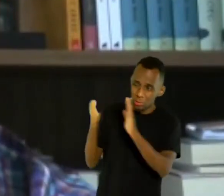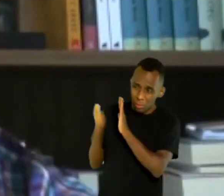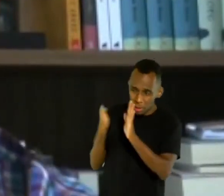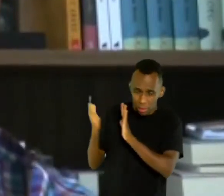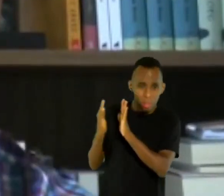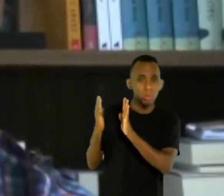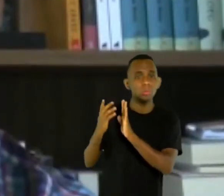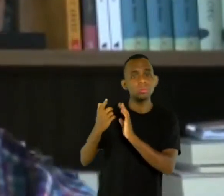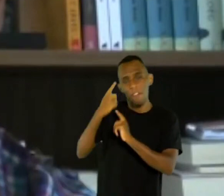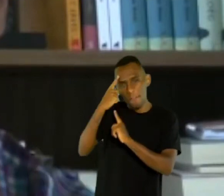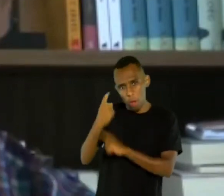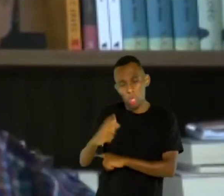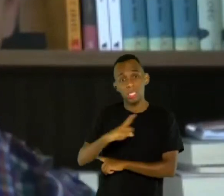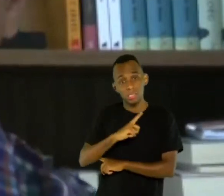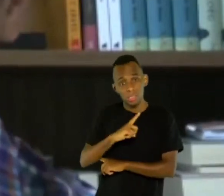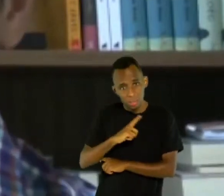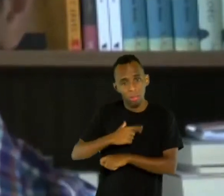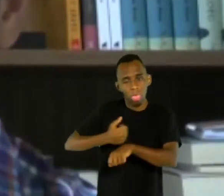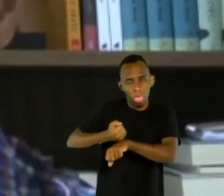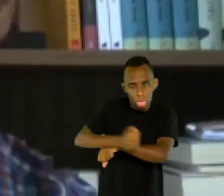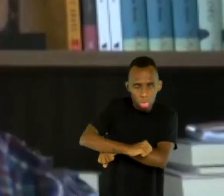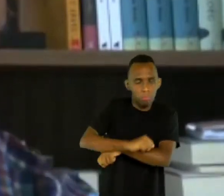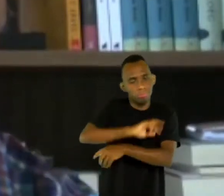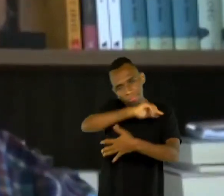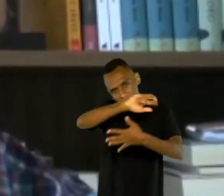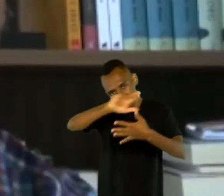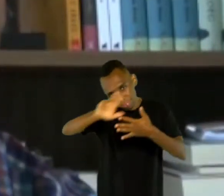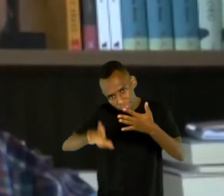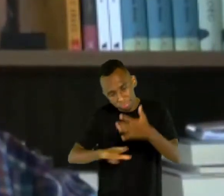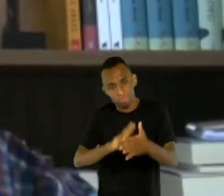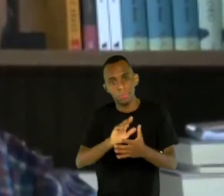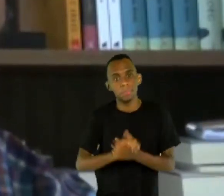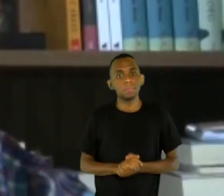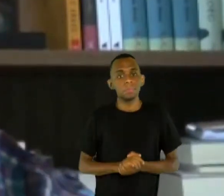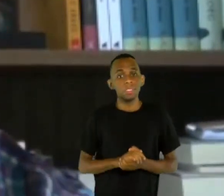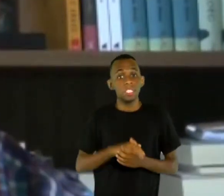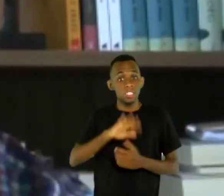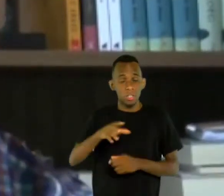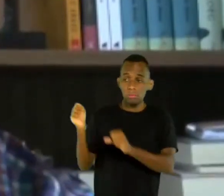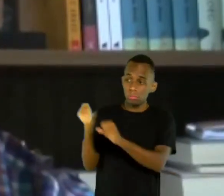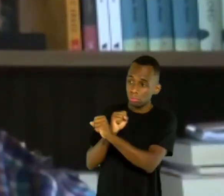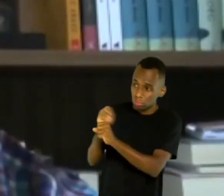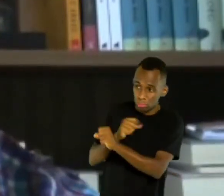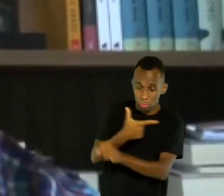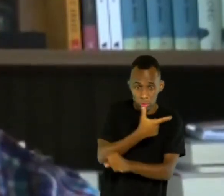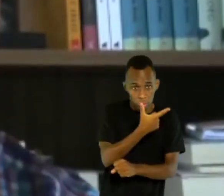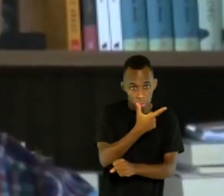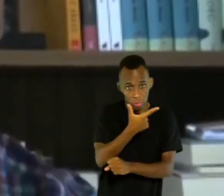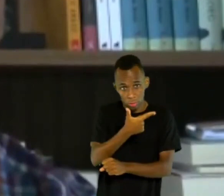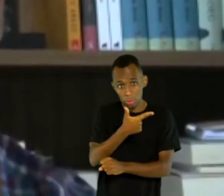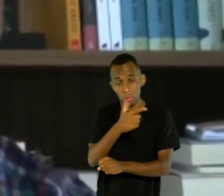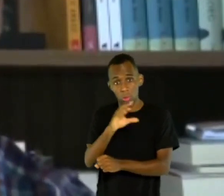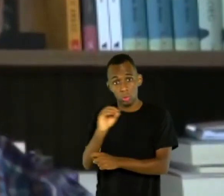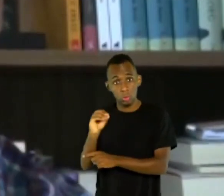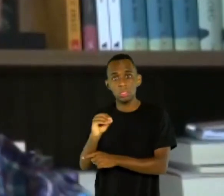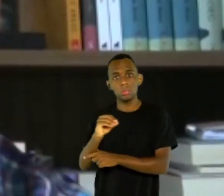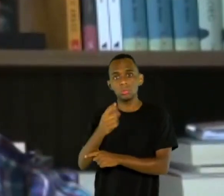bom, já completamos 200 anos agora, em setembro, de